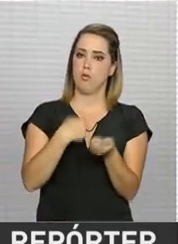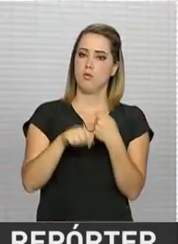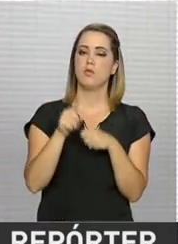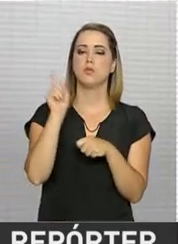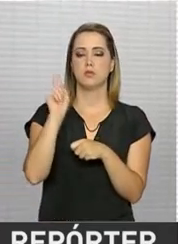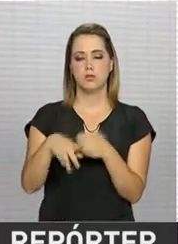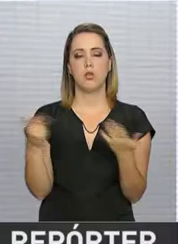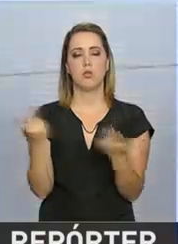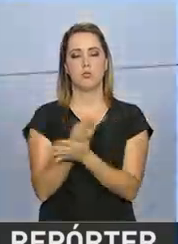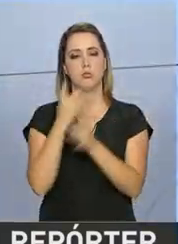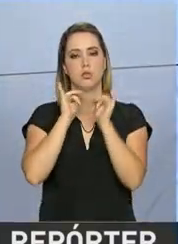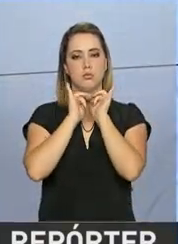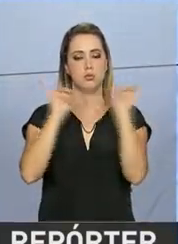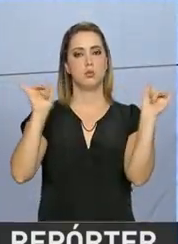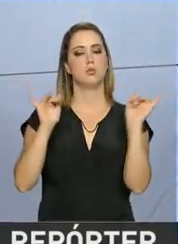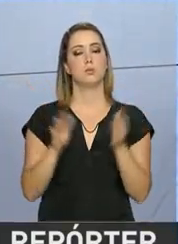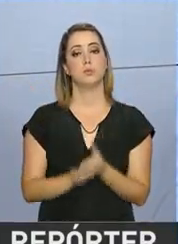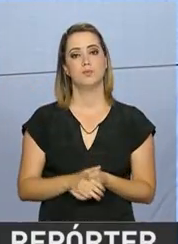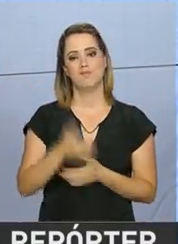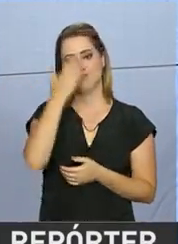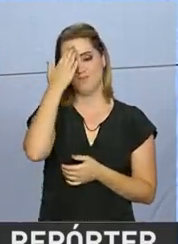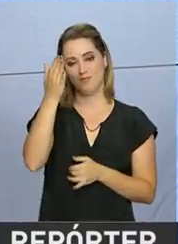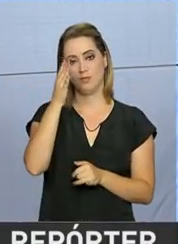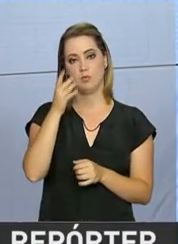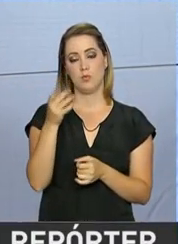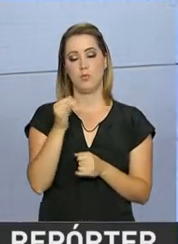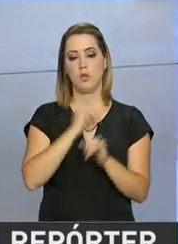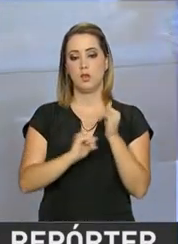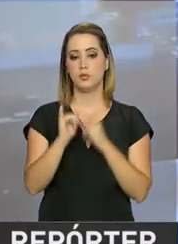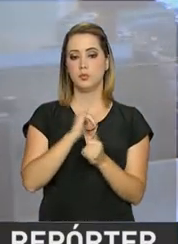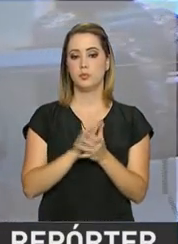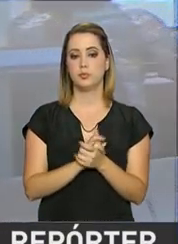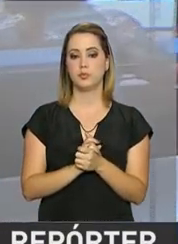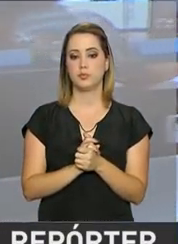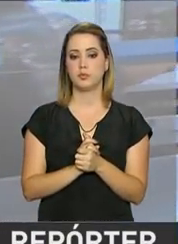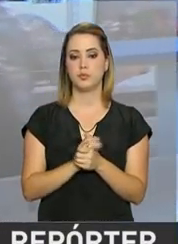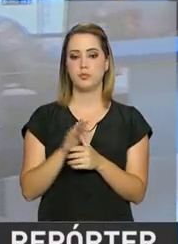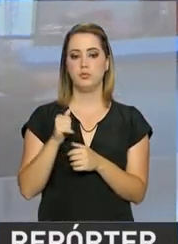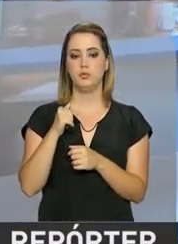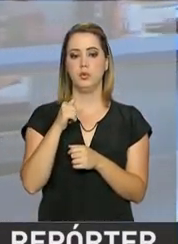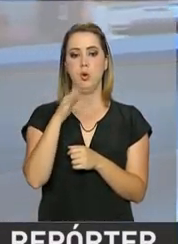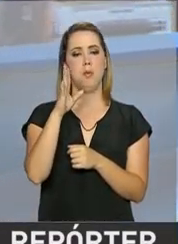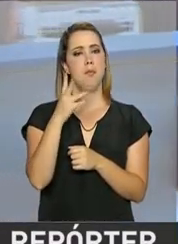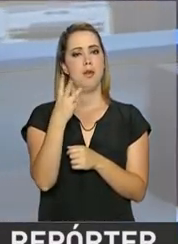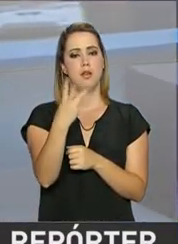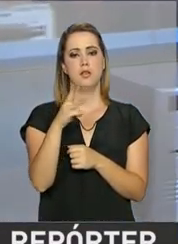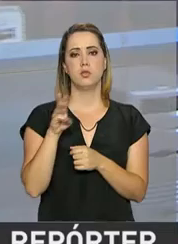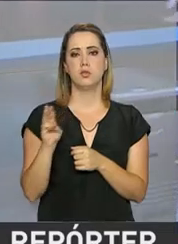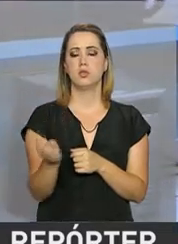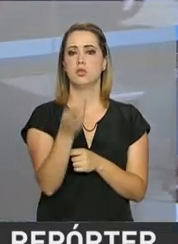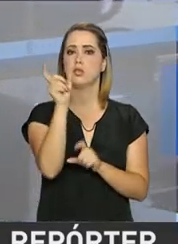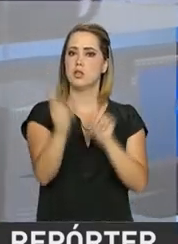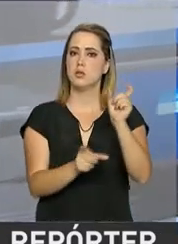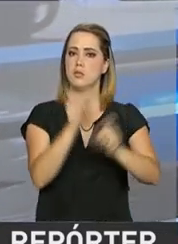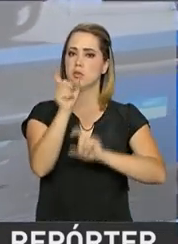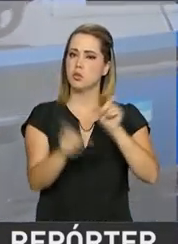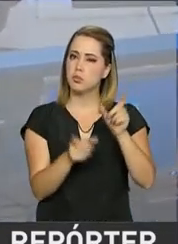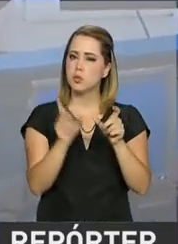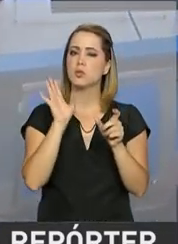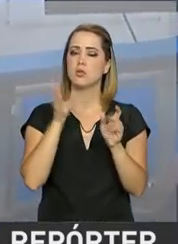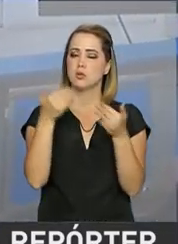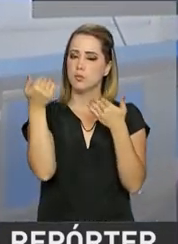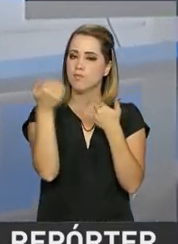breve. Roberto. Obrigado, Luana, pelas informações. E mais de 3 milhões e 300 mil participantes do Enem